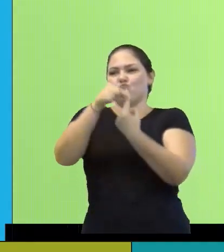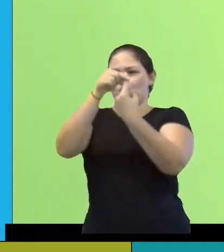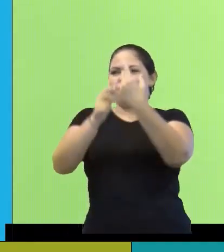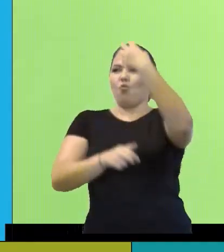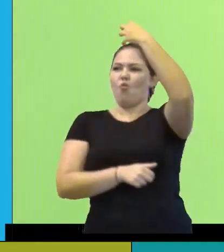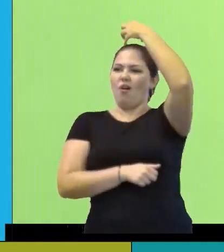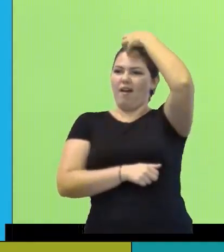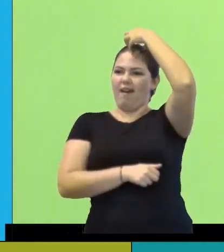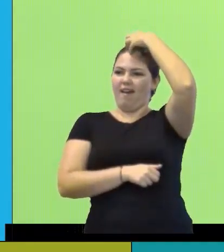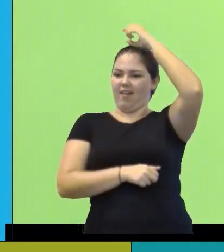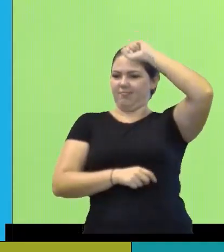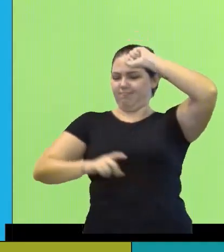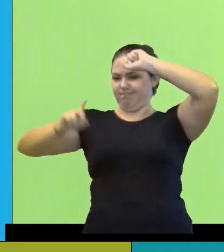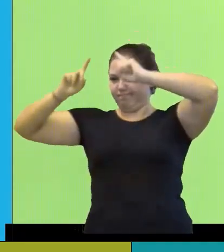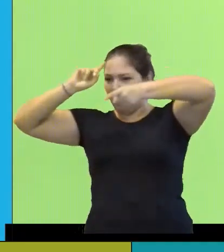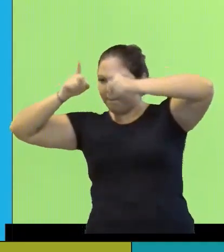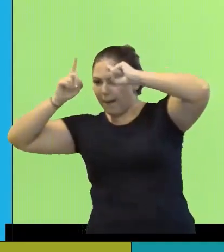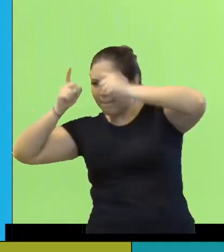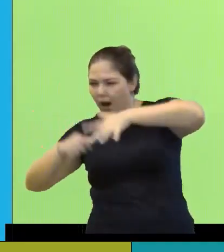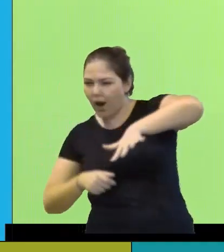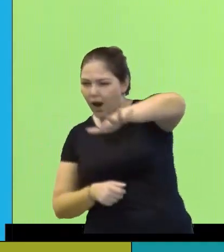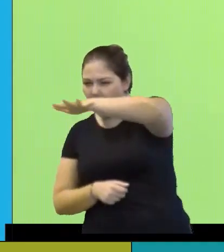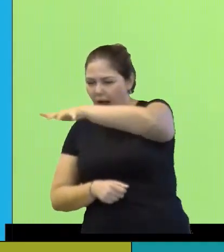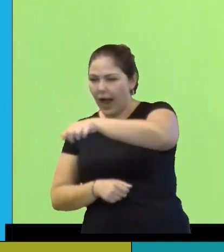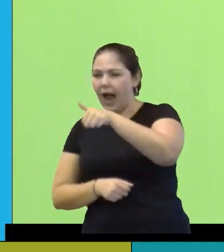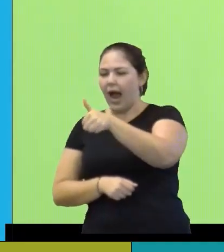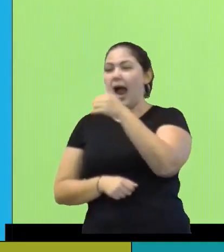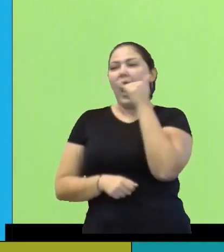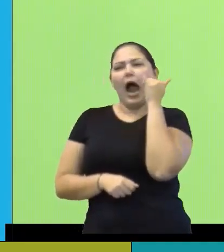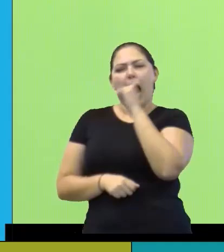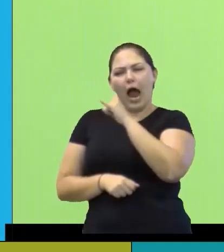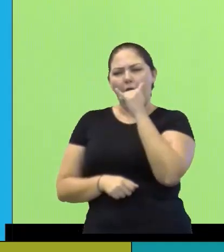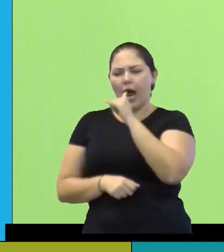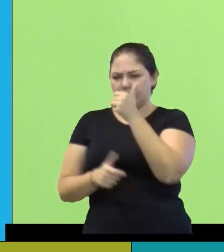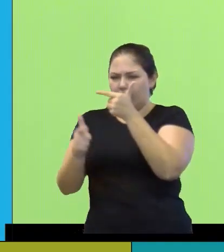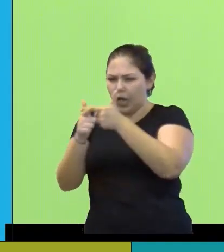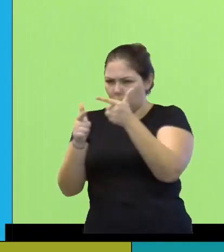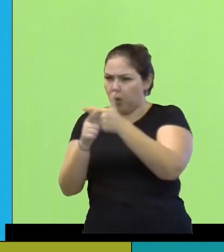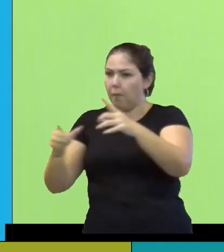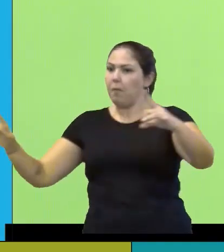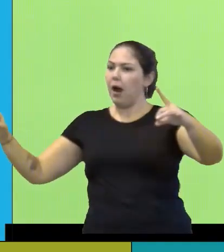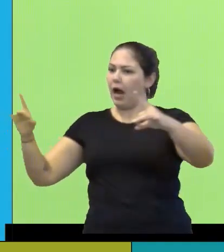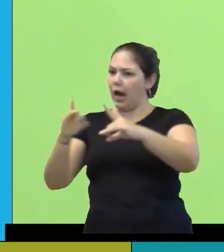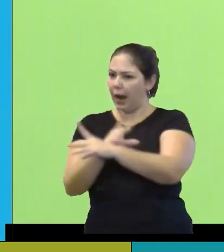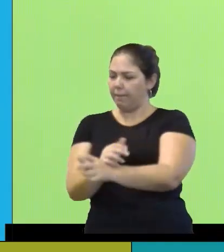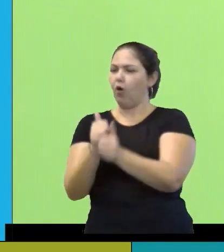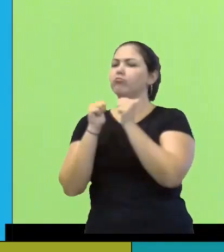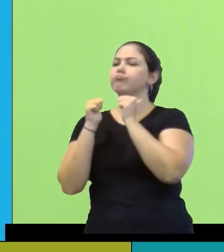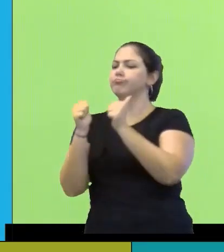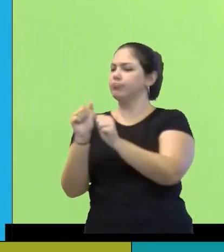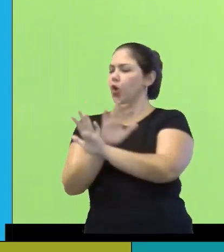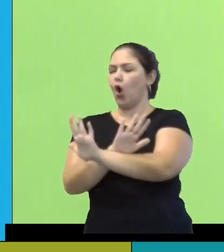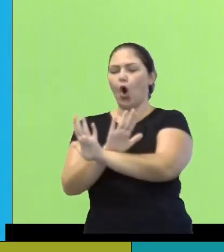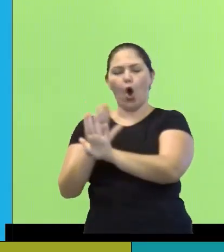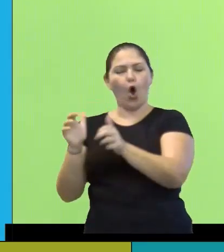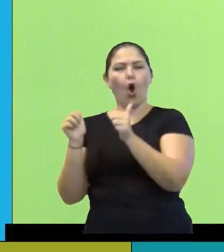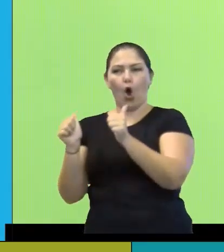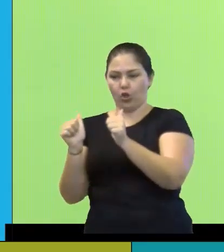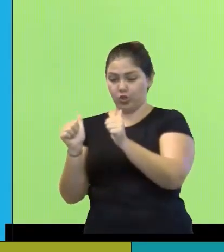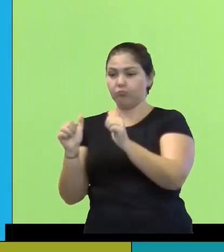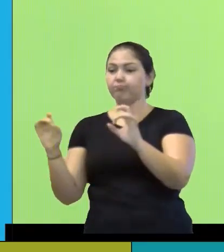disputas internas estiverem corrigidas, o poder deve ser devolvido ao